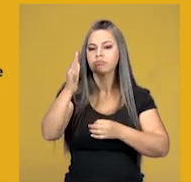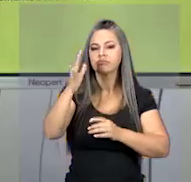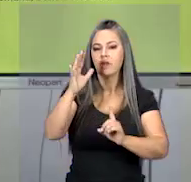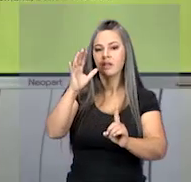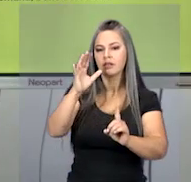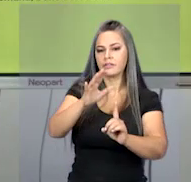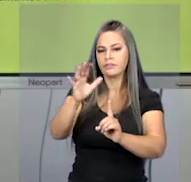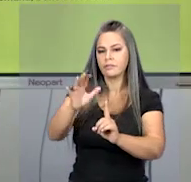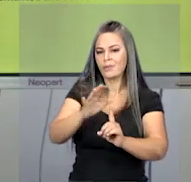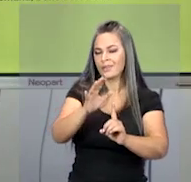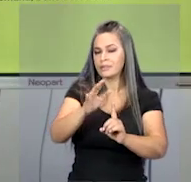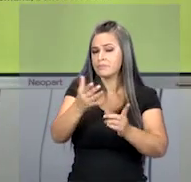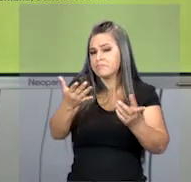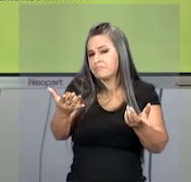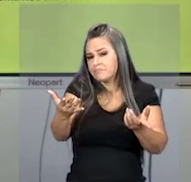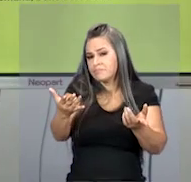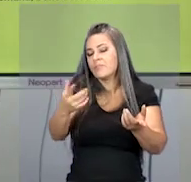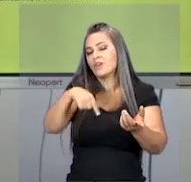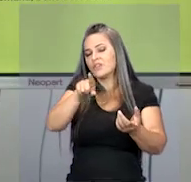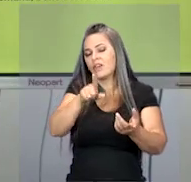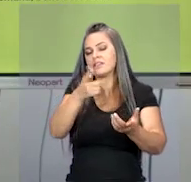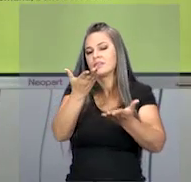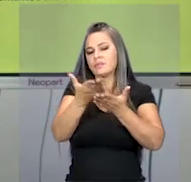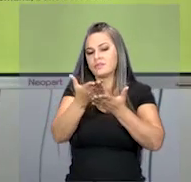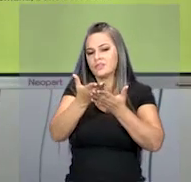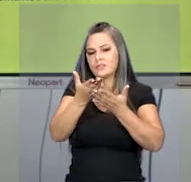persuasão, de convencimento. Essa é a nossa próxima aula.